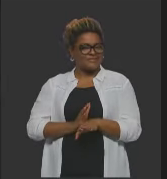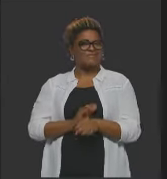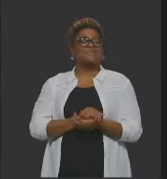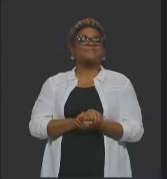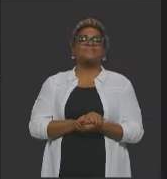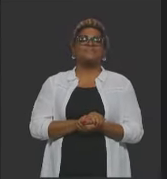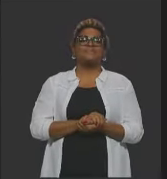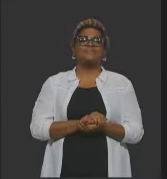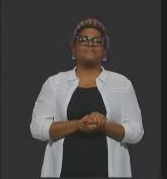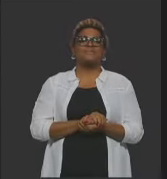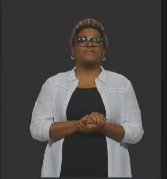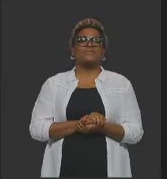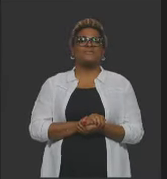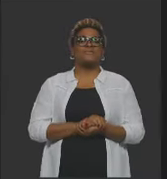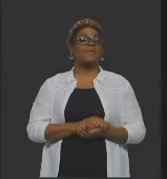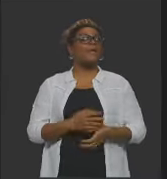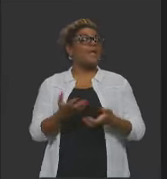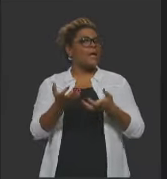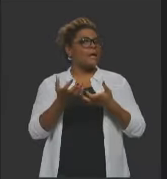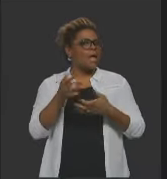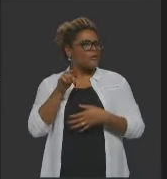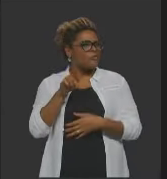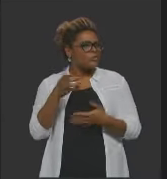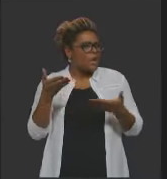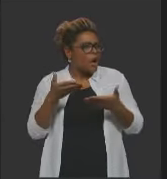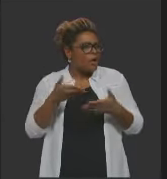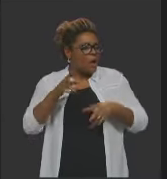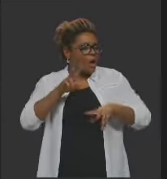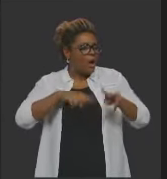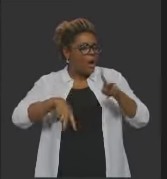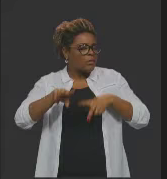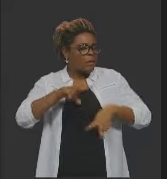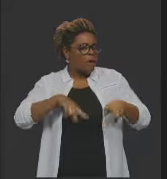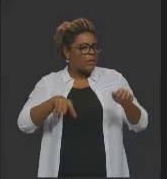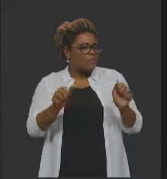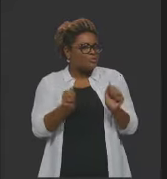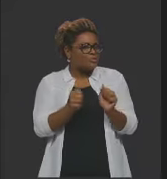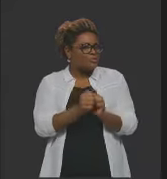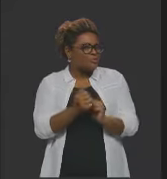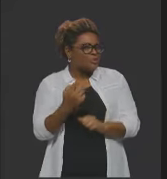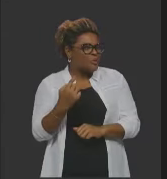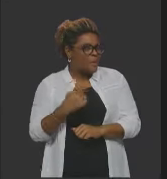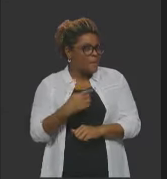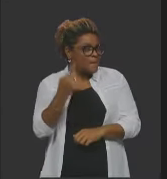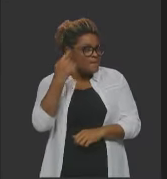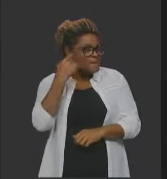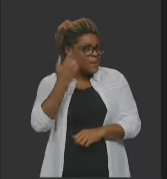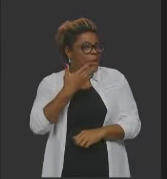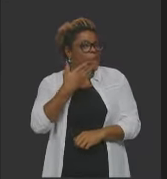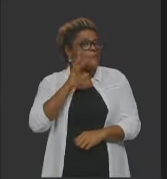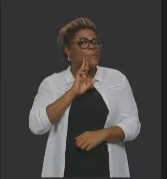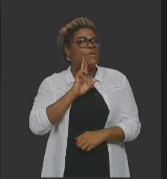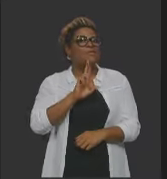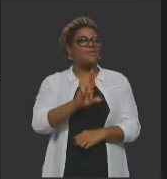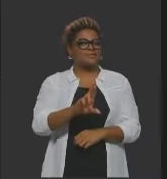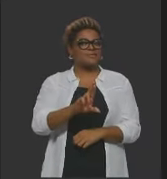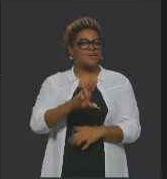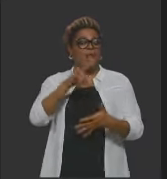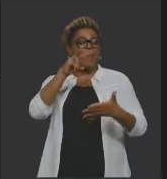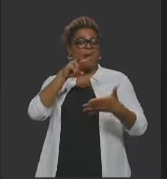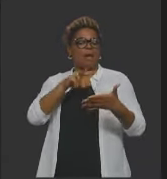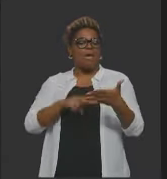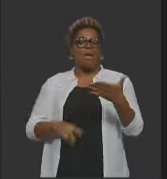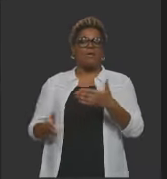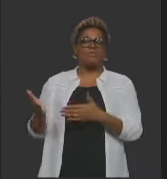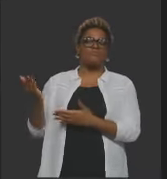movimento. E eu quero que você agora analise comigo essa questão e pense aí na qual seria a resposta. Leia as alternativas a